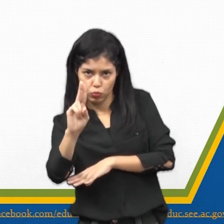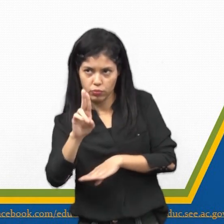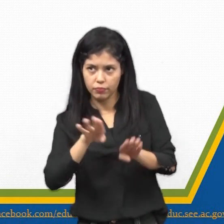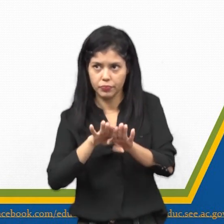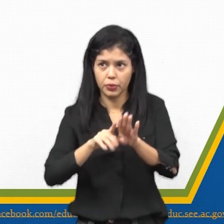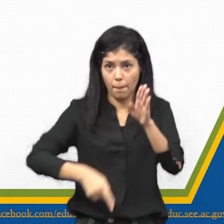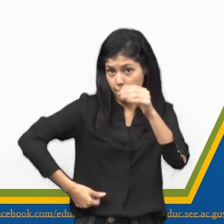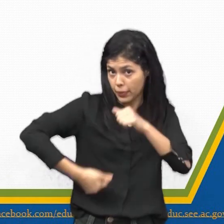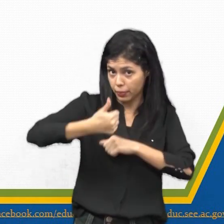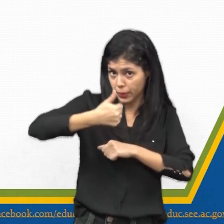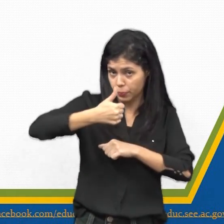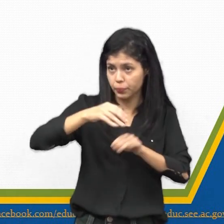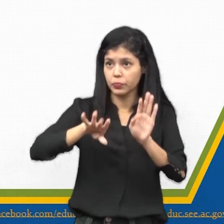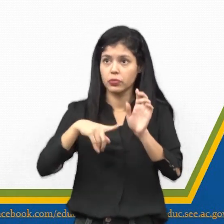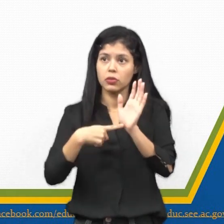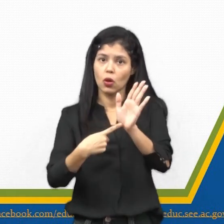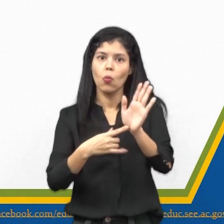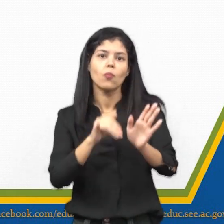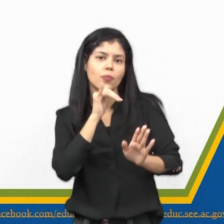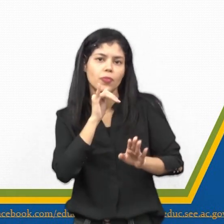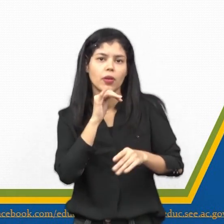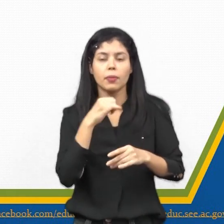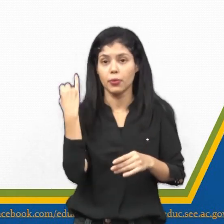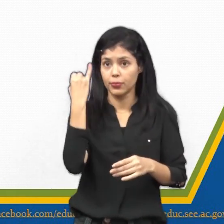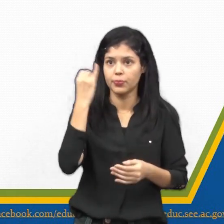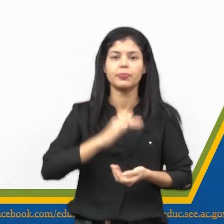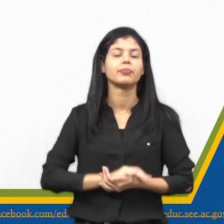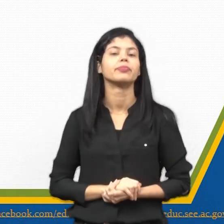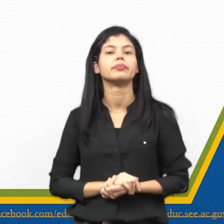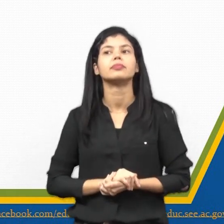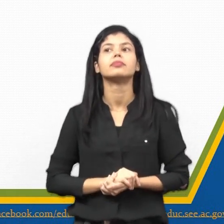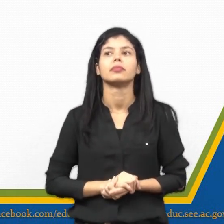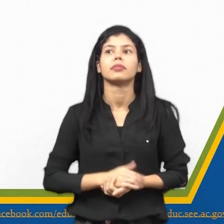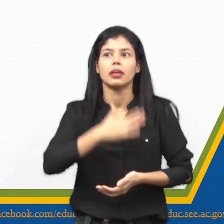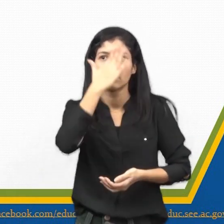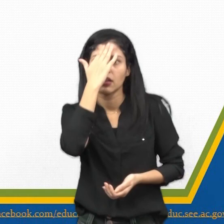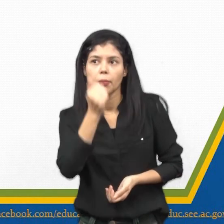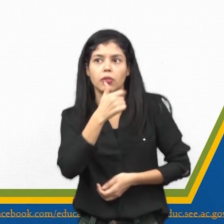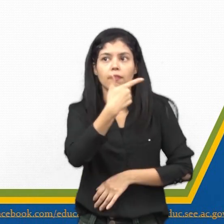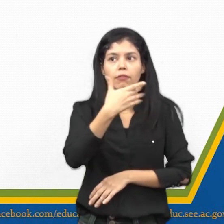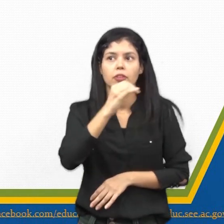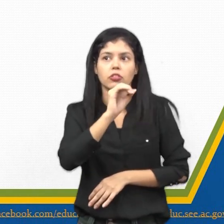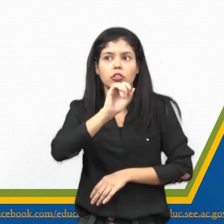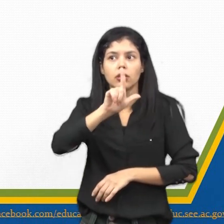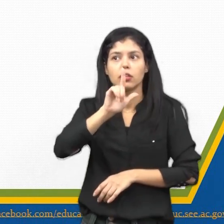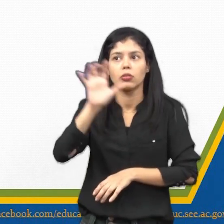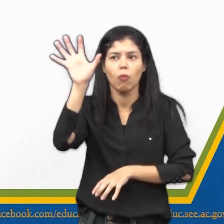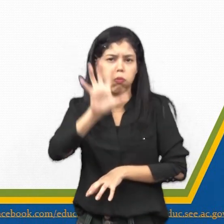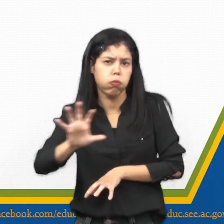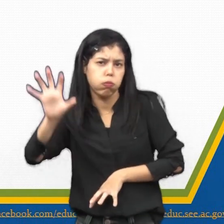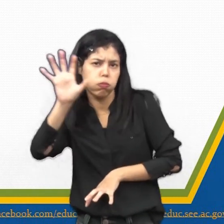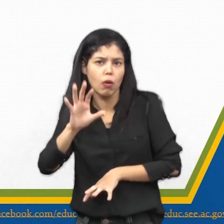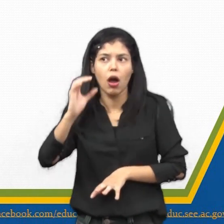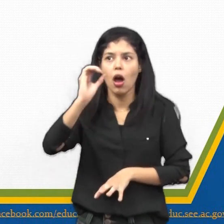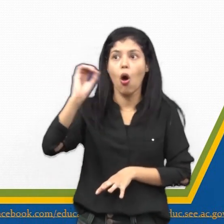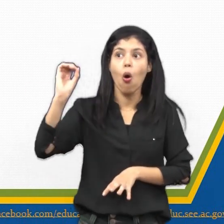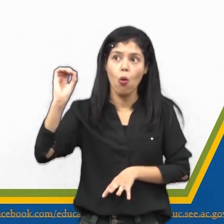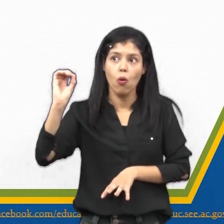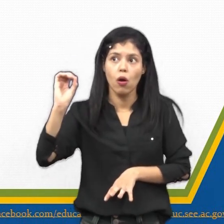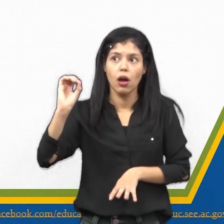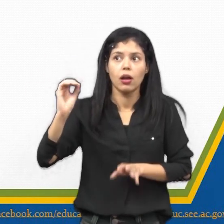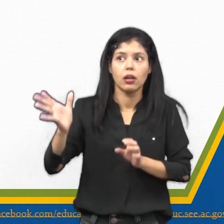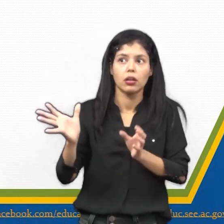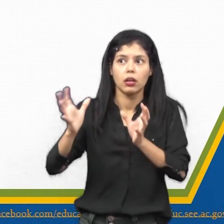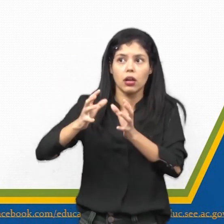No primeiro caso, nós temos um exemplo muito interessante. Veja, sabendo que 20 litros do gás oxigênio foram